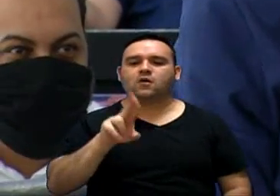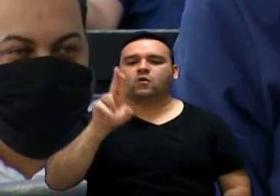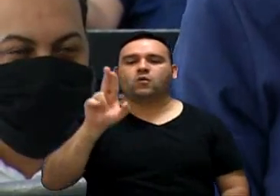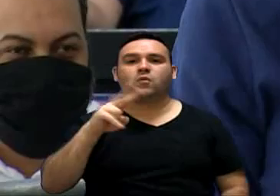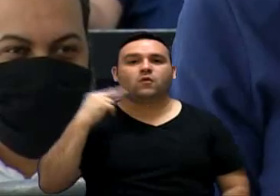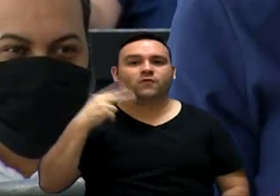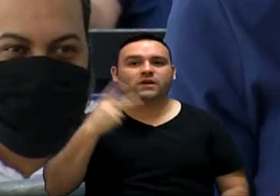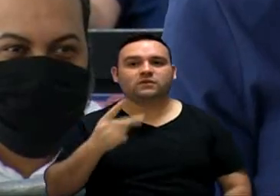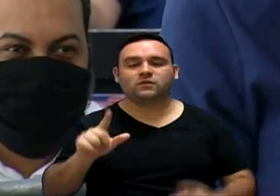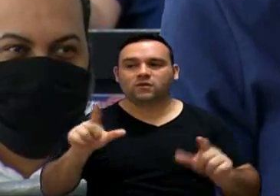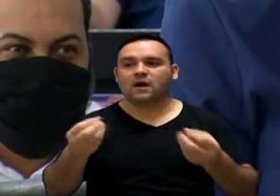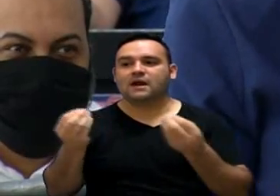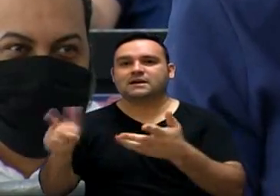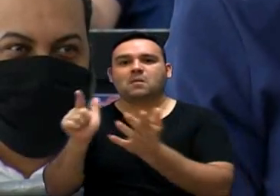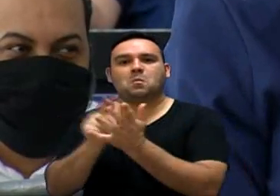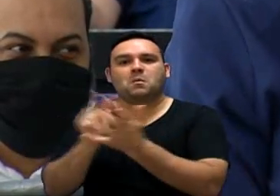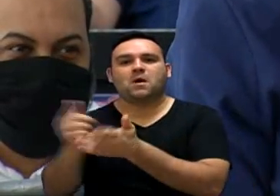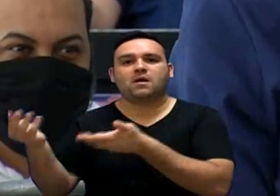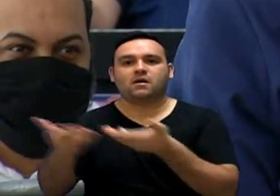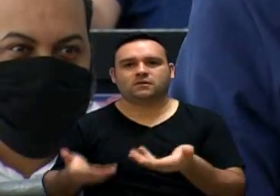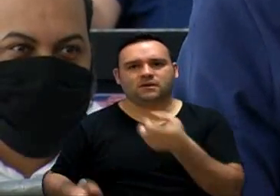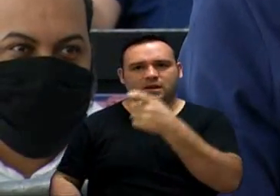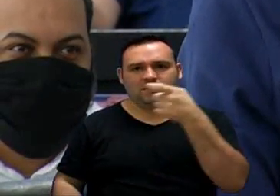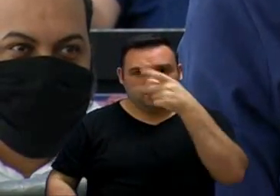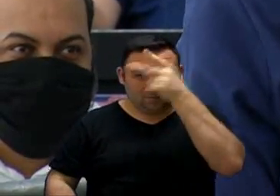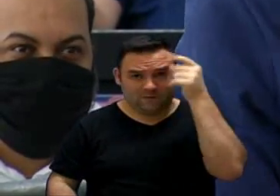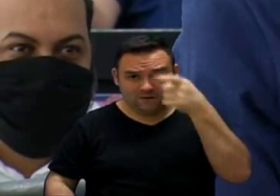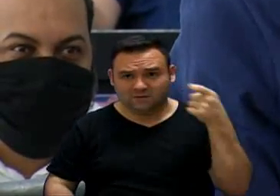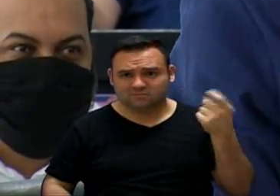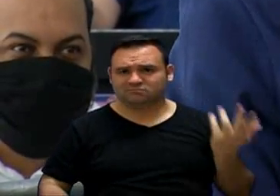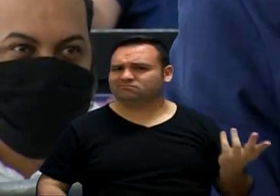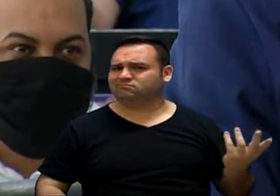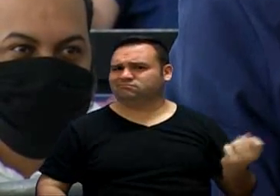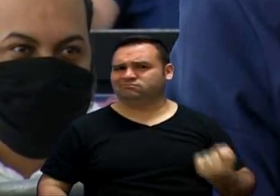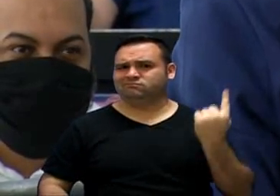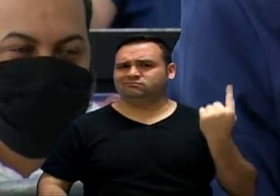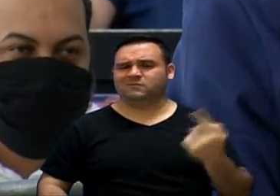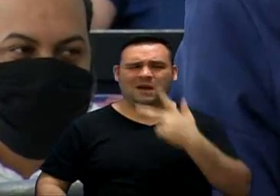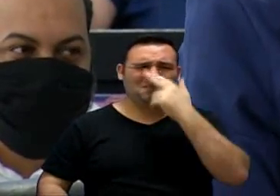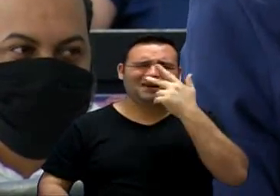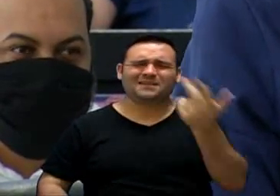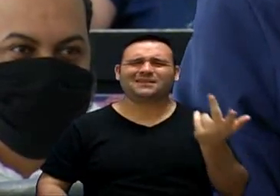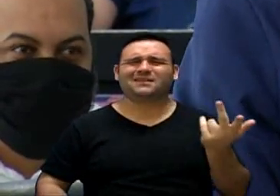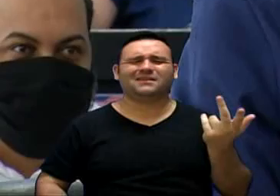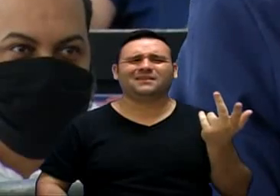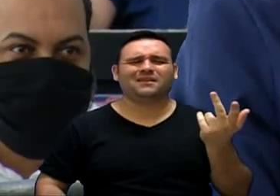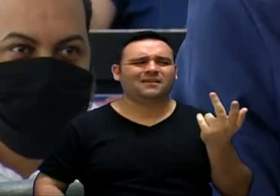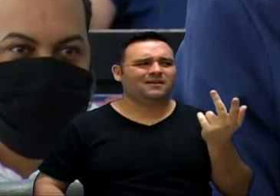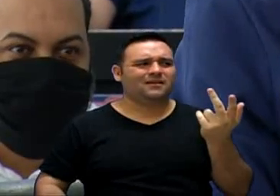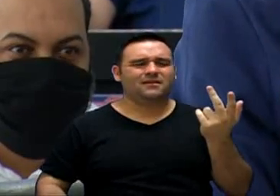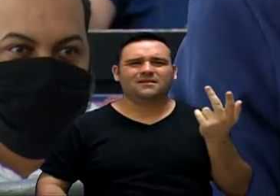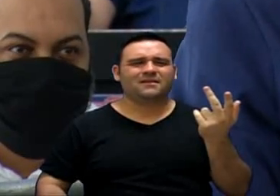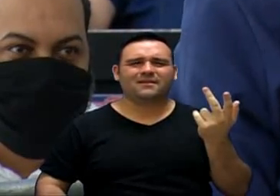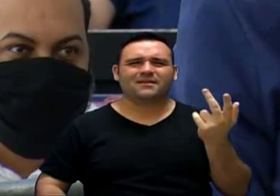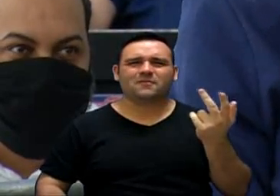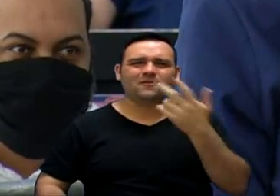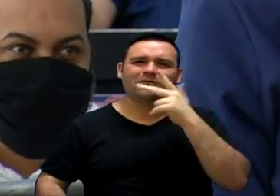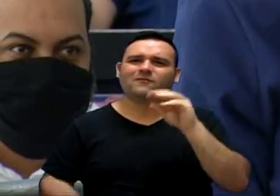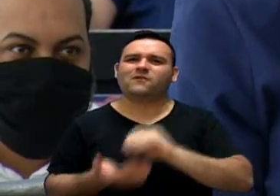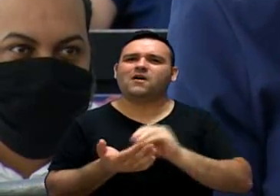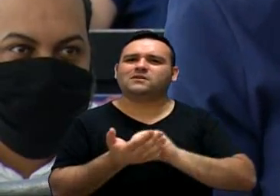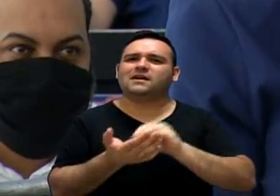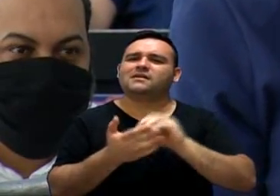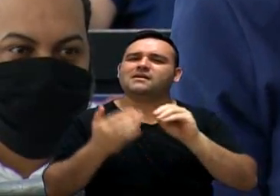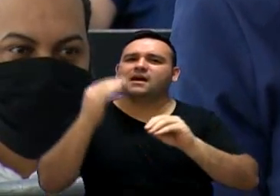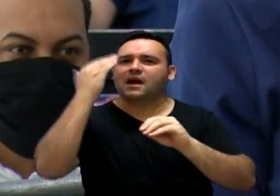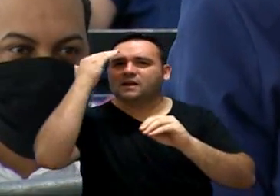o vereador para entregar uma intimação na porta da ex-prefeita. Acho isso, assim, é uma total falta de entendimento de